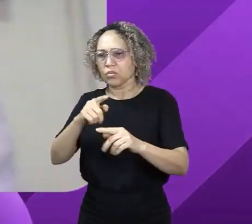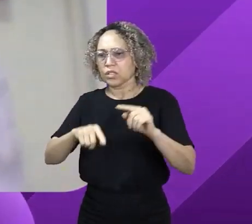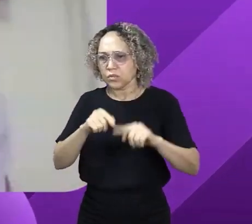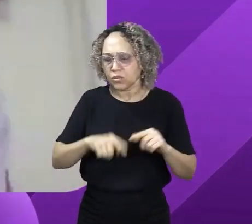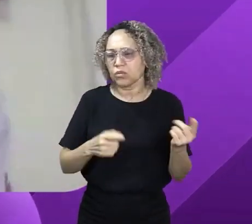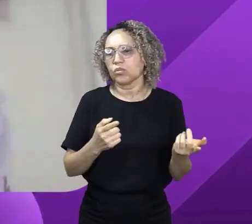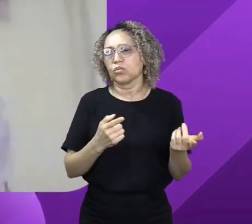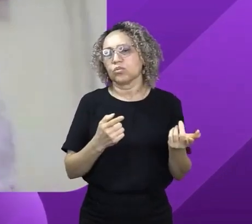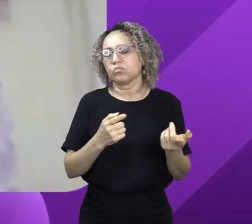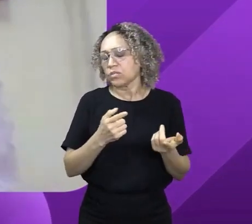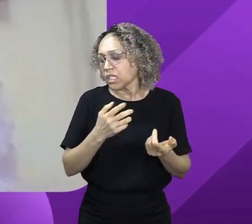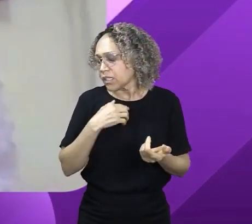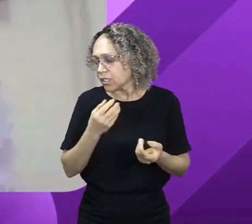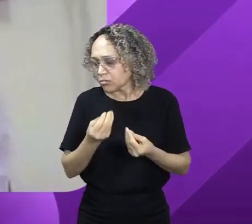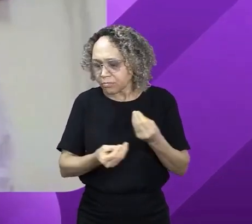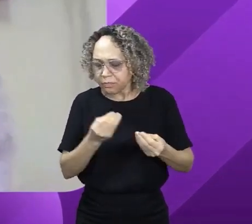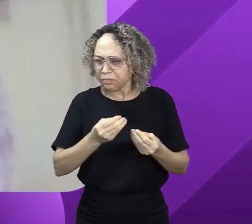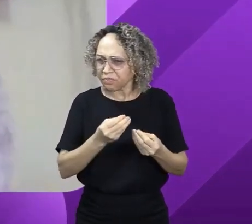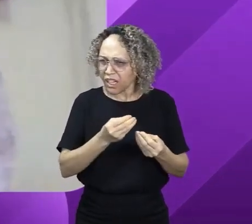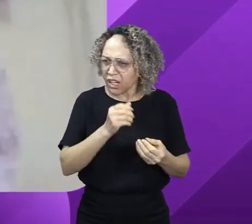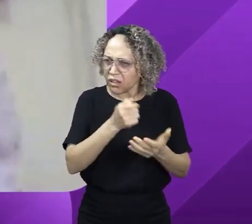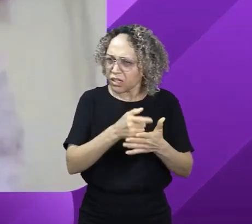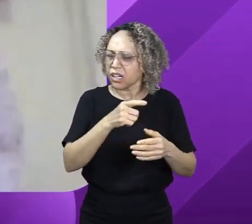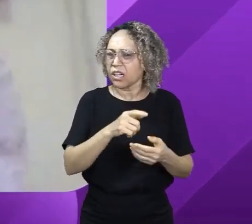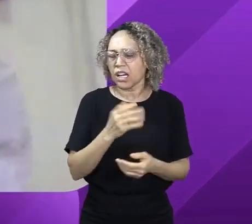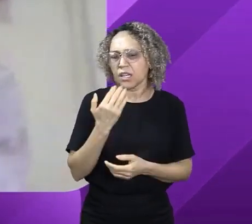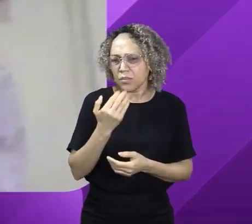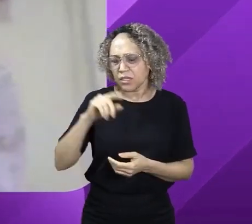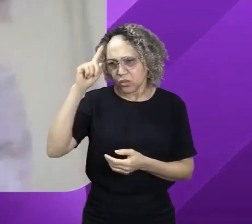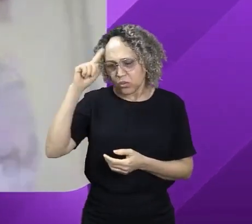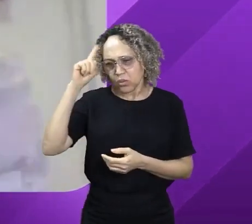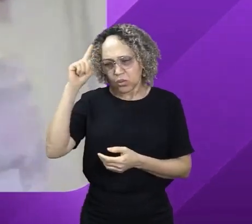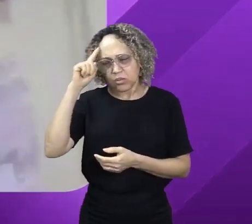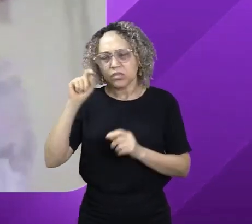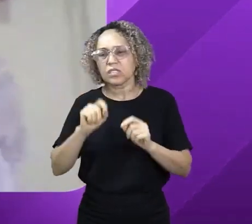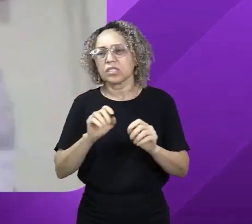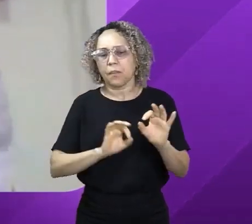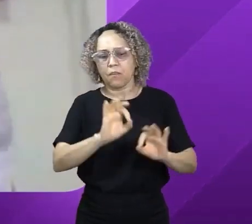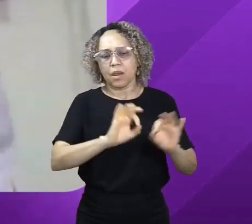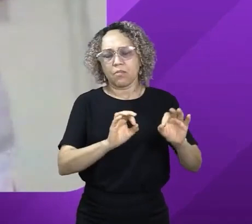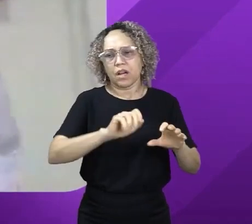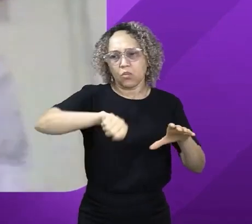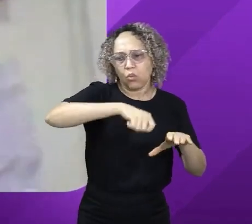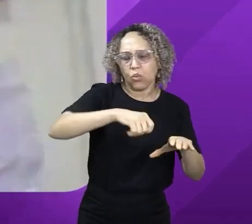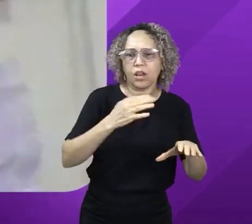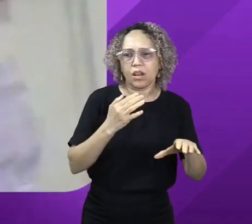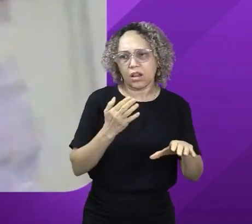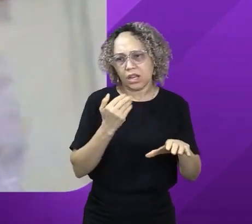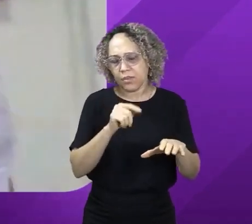produção de subsistência, pelo preparo e pela oferta de alimentos. São elas que não só guardam esses saberes,